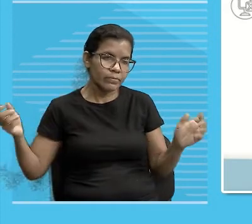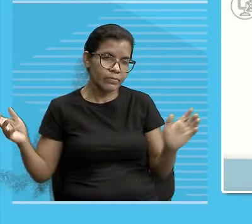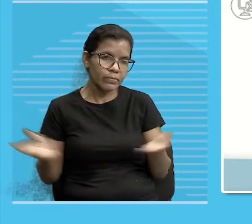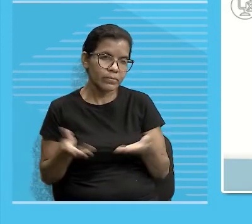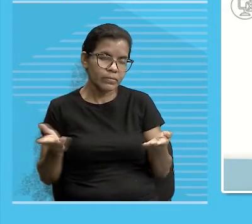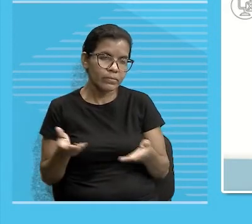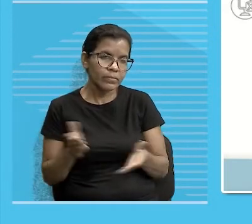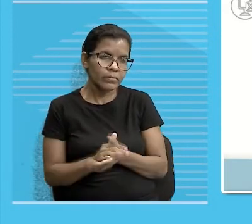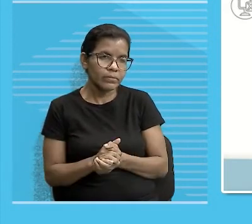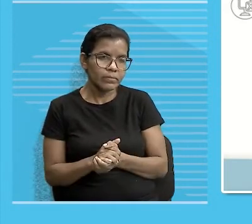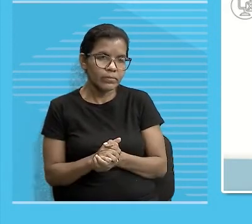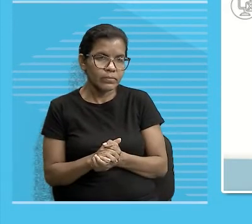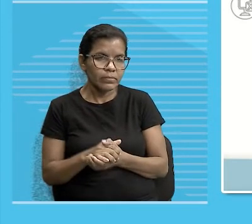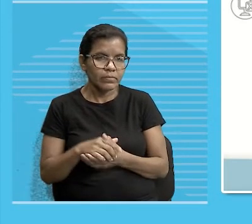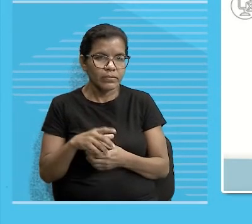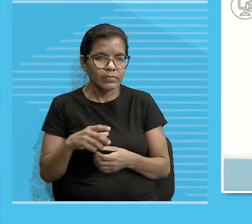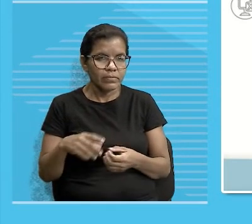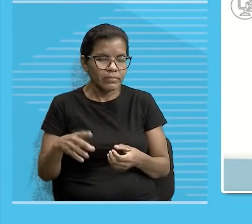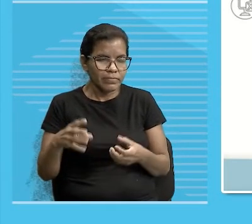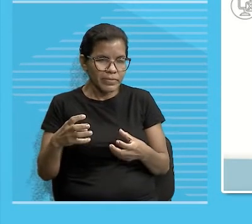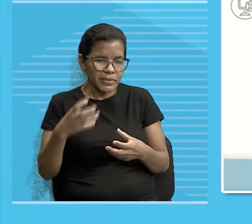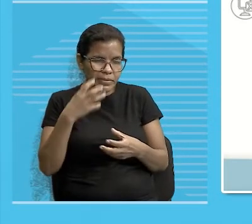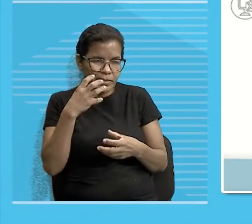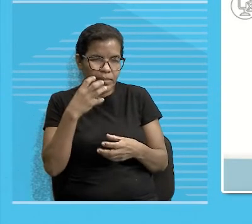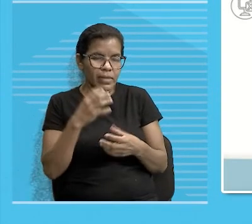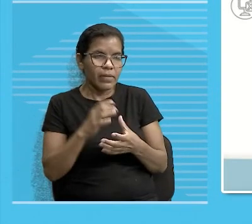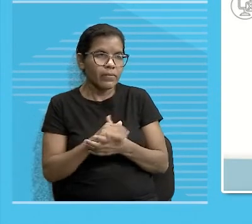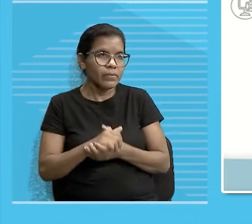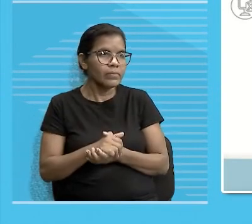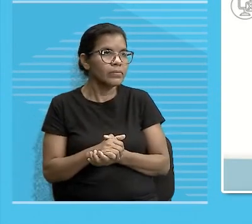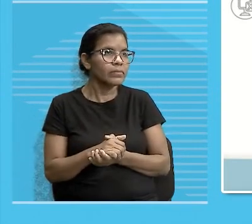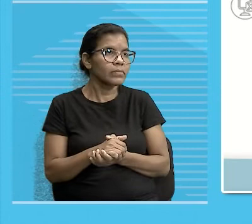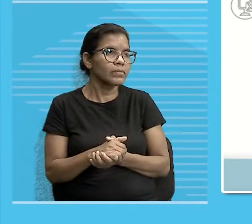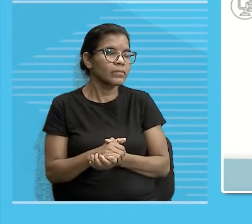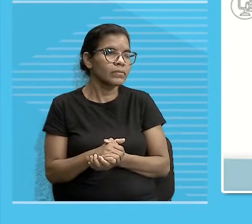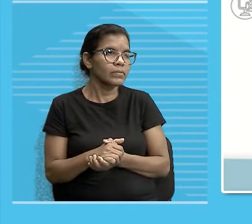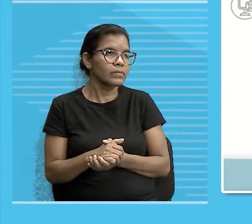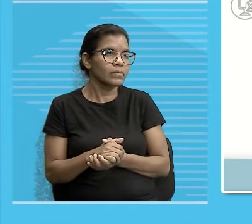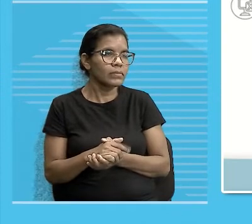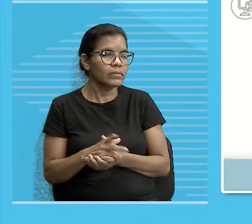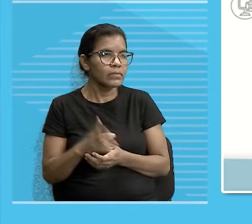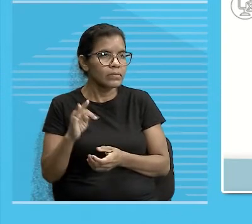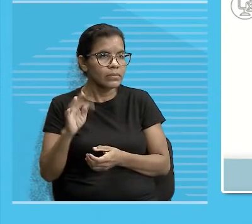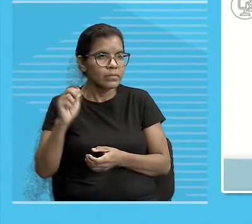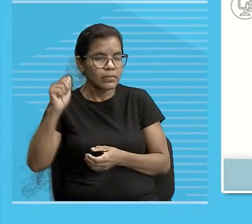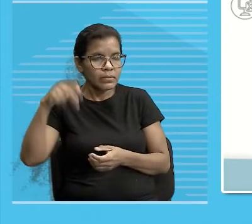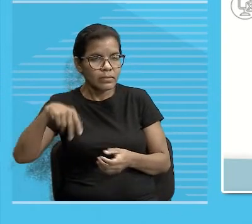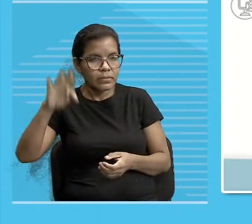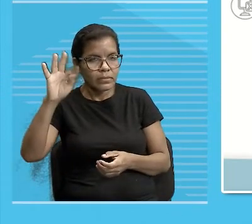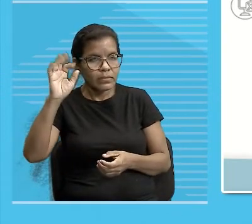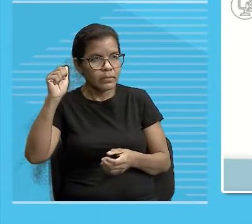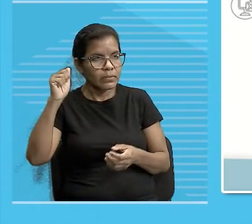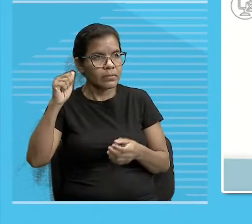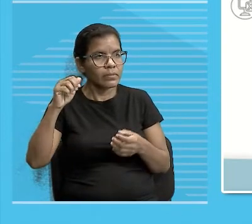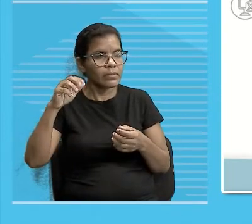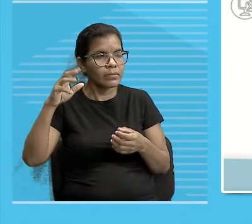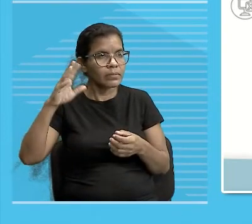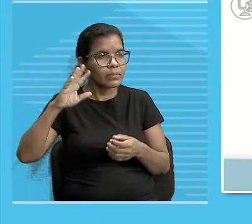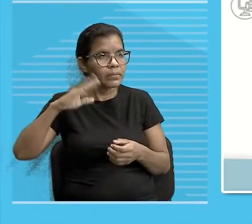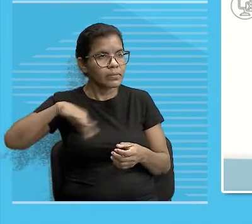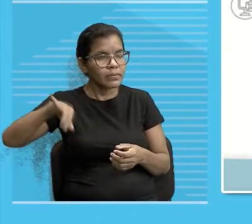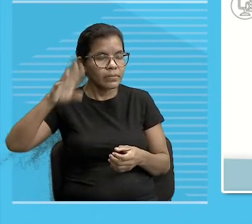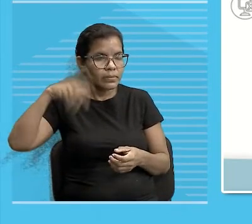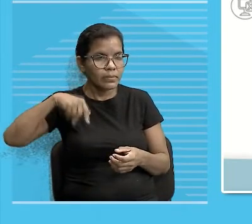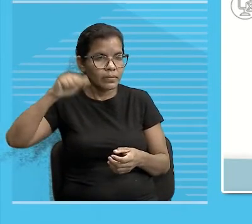uma atrocidade, uma coisa muito terrível. Olha aí, Infanta Margarita, da Áustria, pintada por Diego